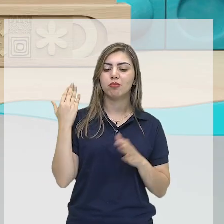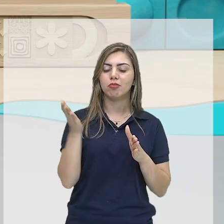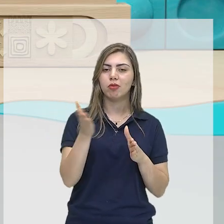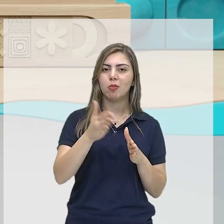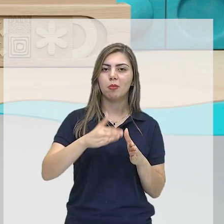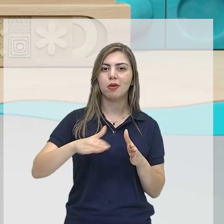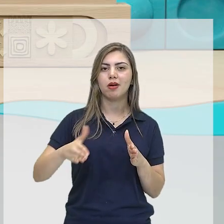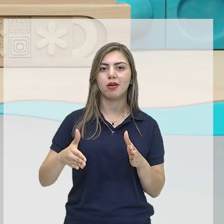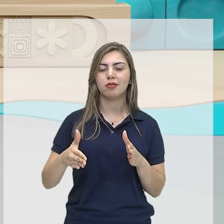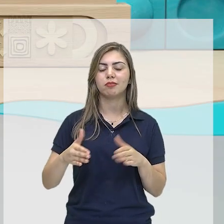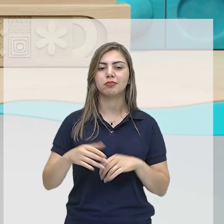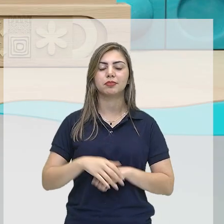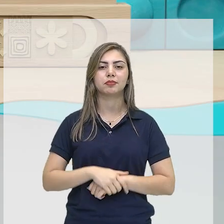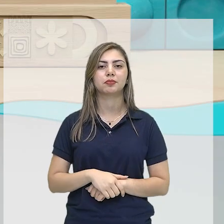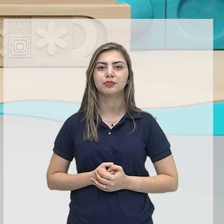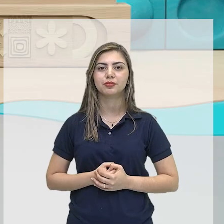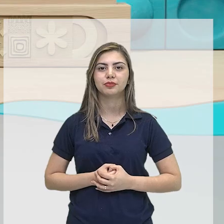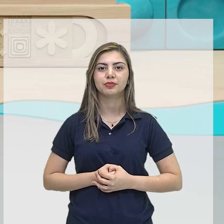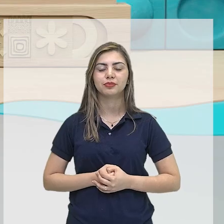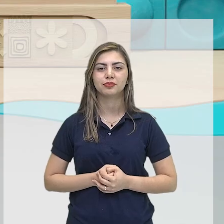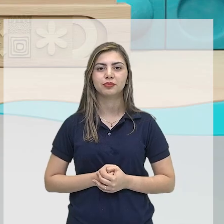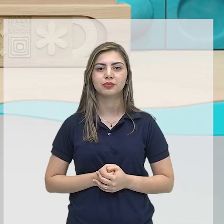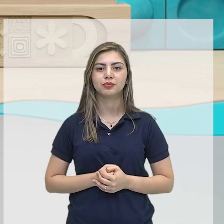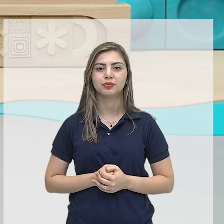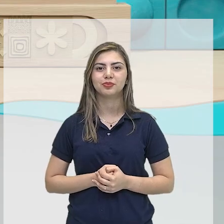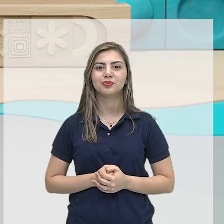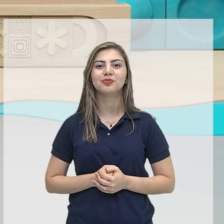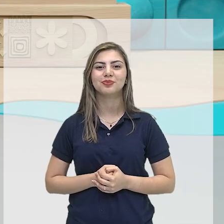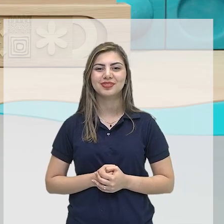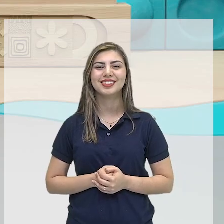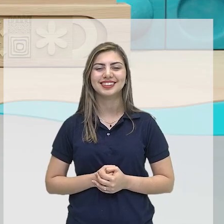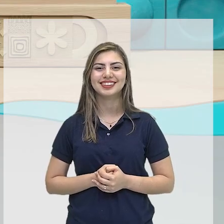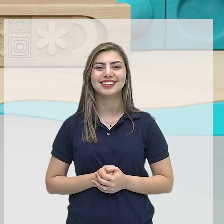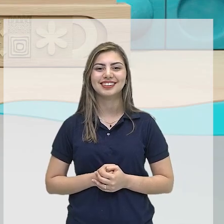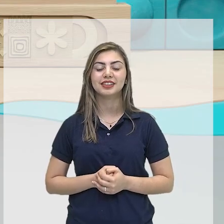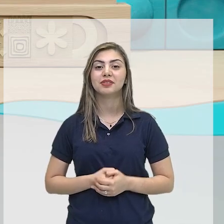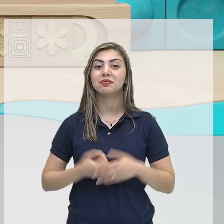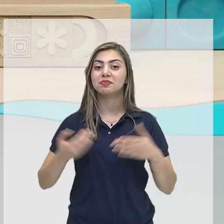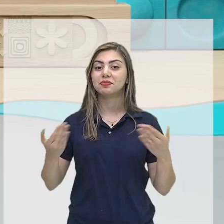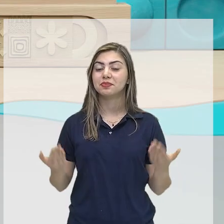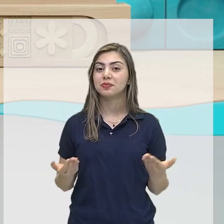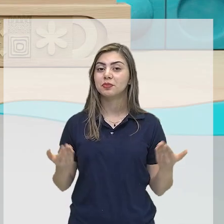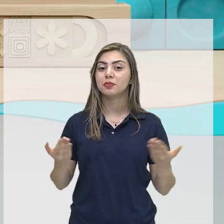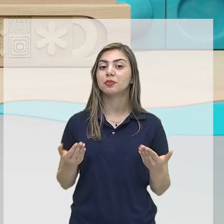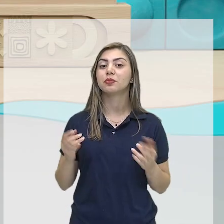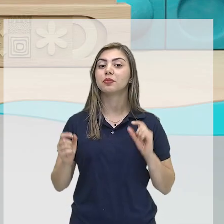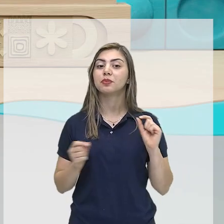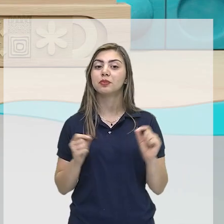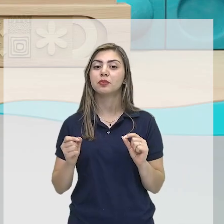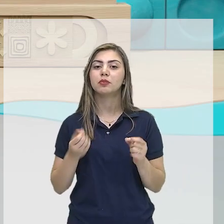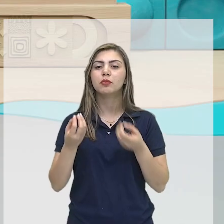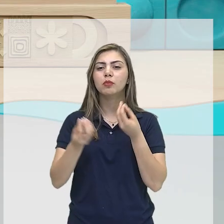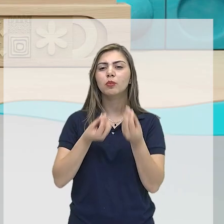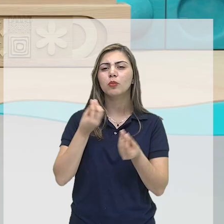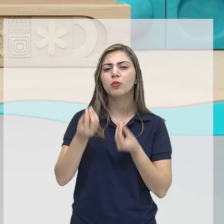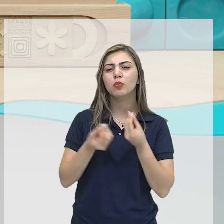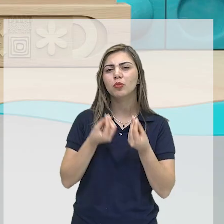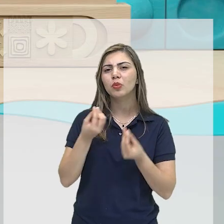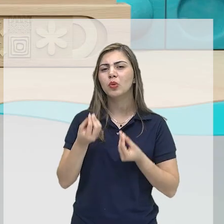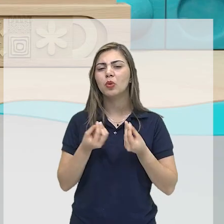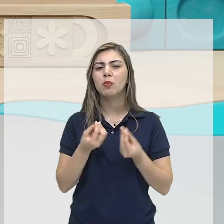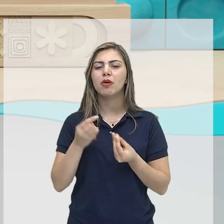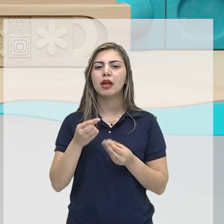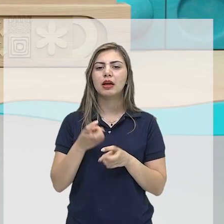assim? Muito bem, agora falando sobre esse desequilíbrio, né, que essa má postura, os maus hábitos podem